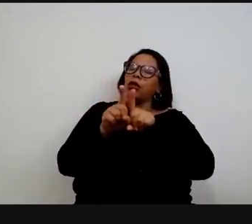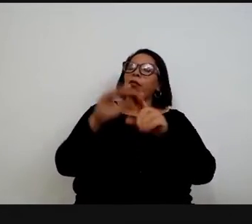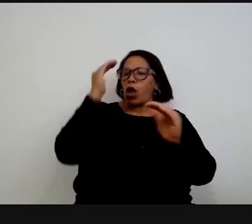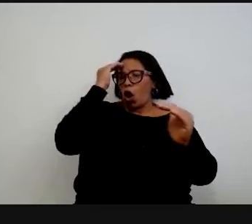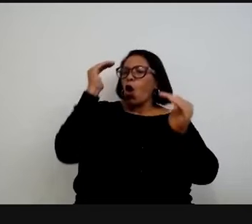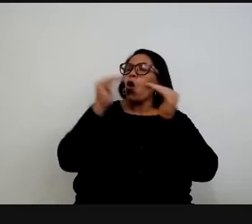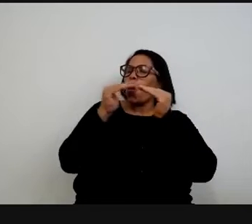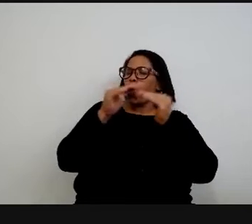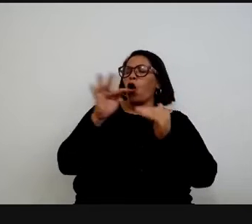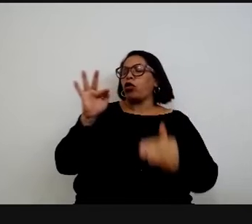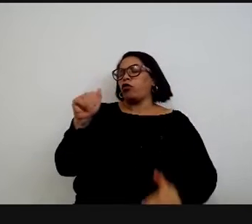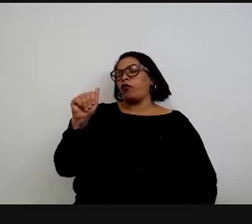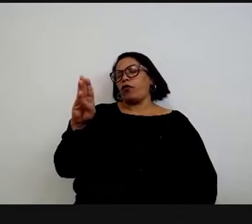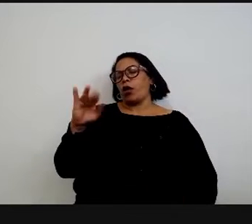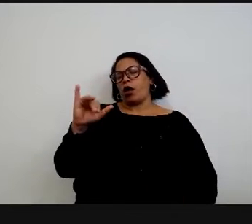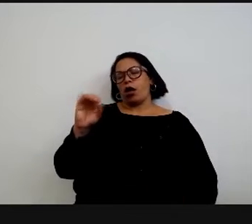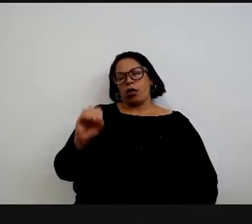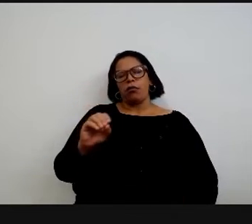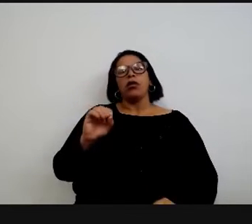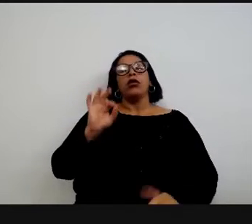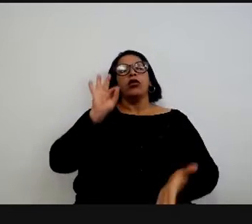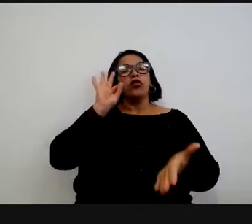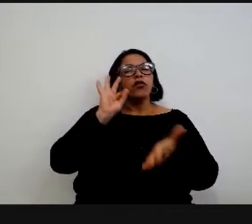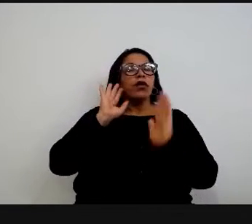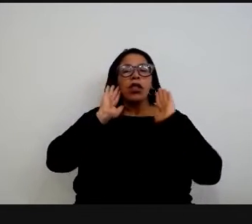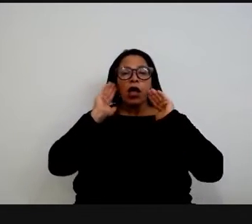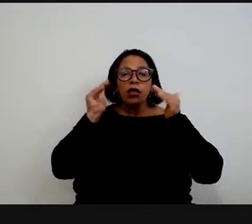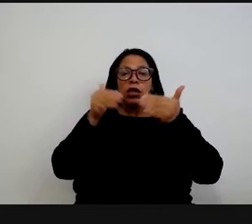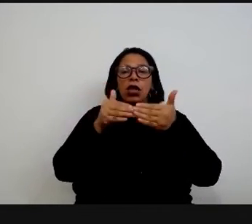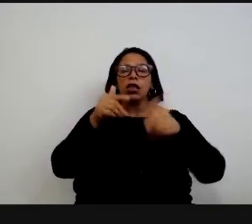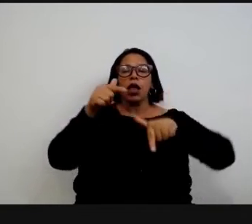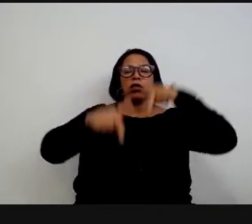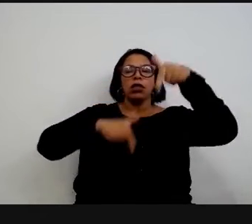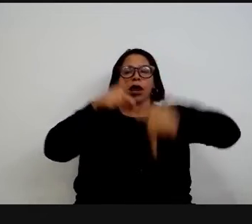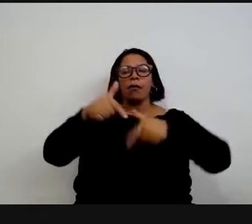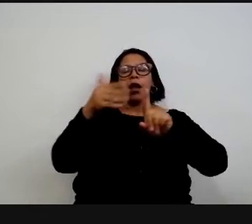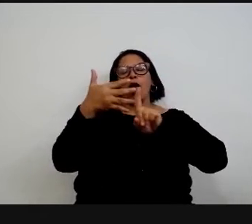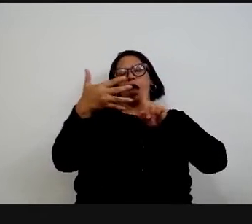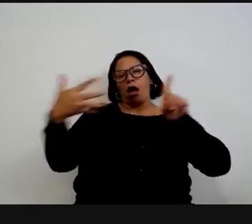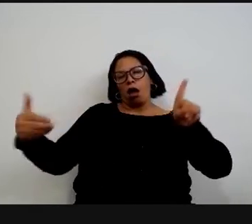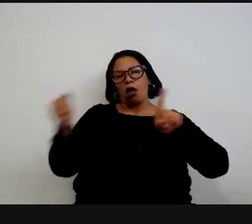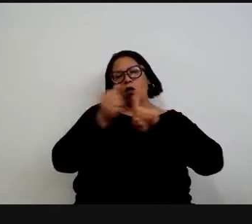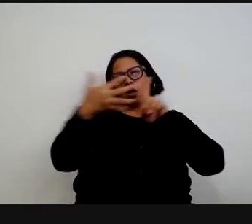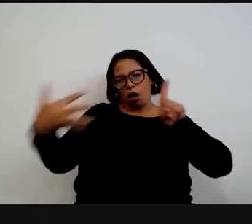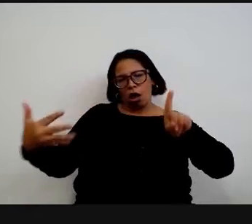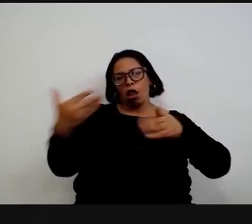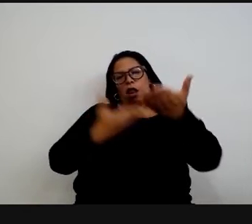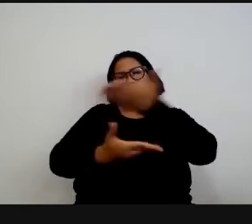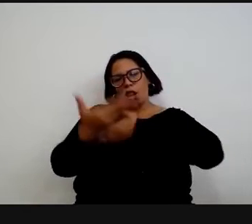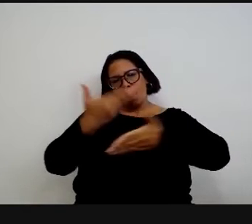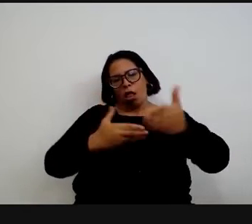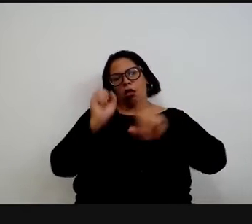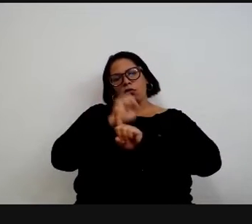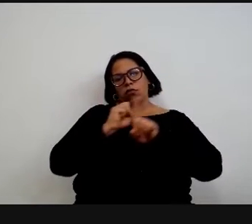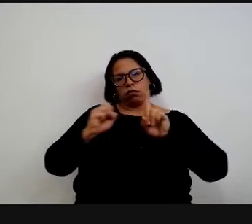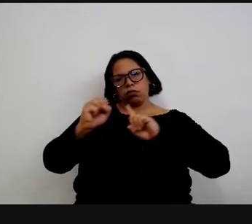concordo totalmente com o Fábio, é realmente central a gente desenvolver essa parte. Poderia Perfeito. complementar. Bom, com